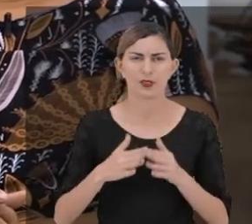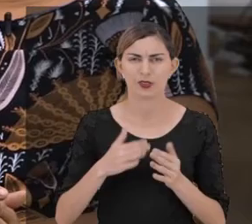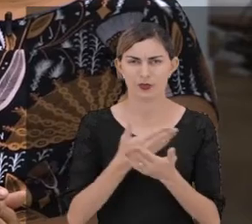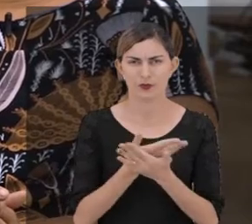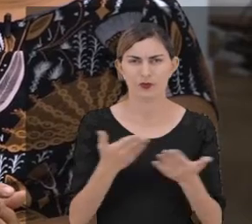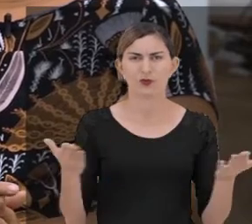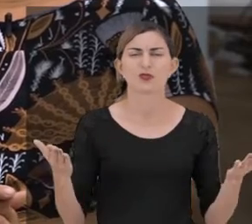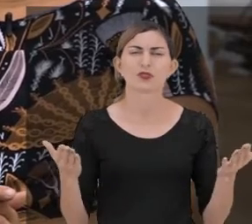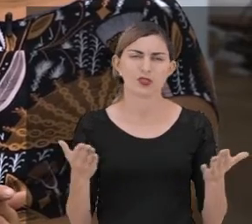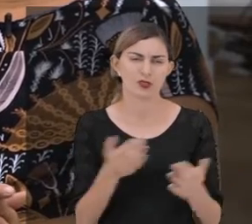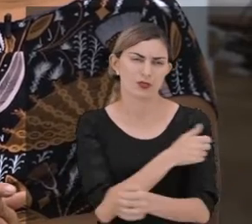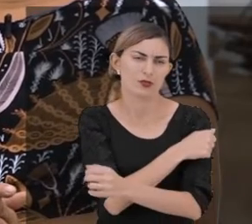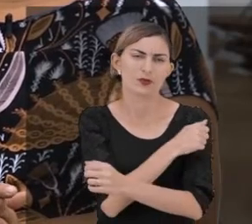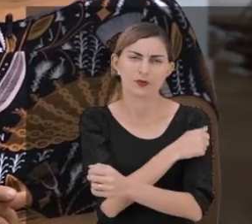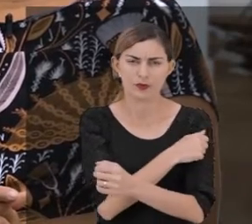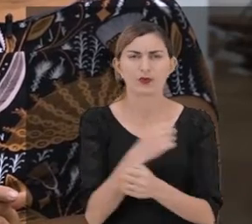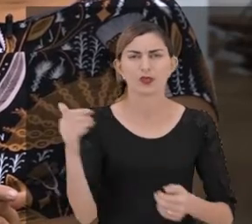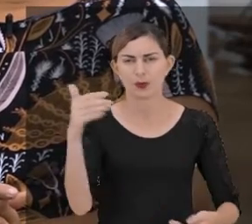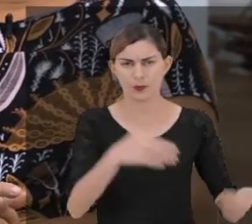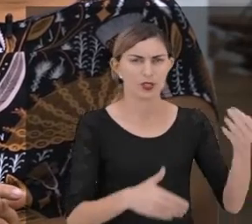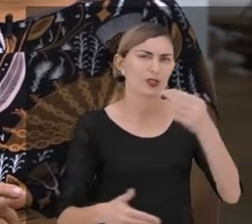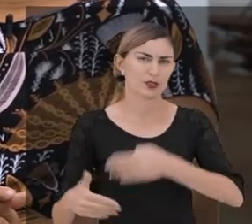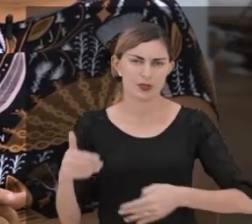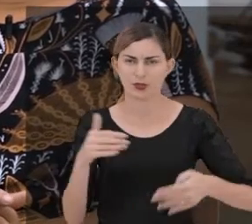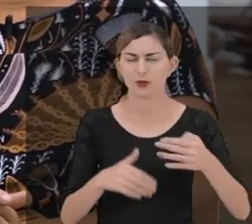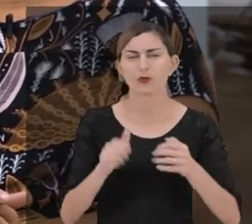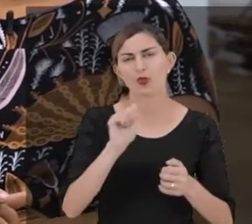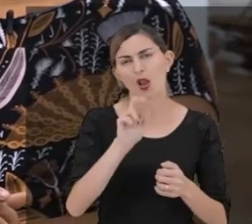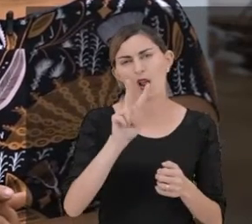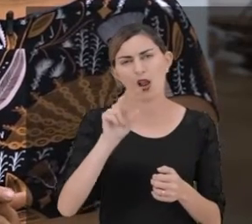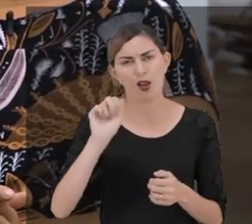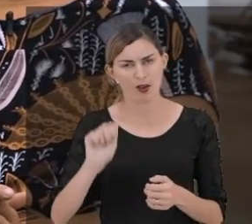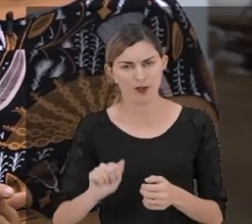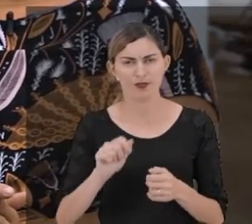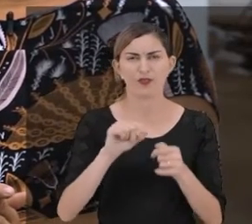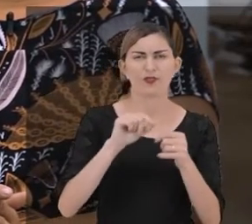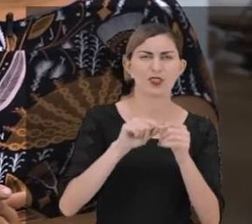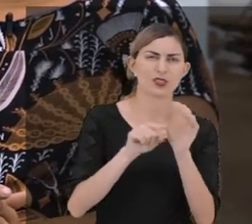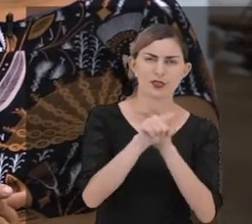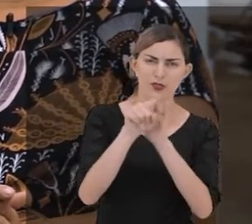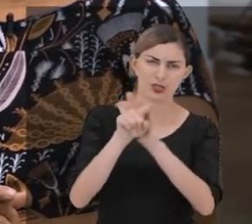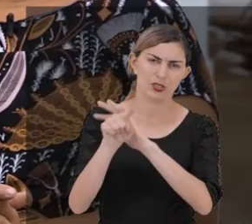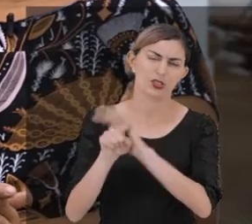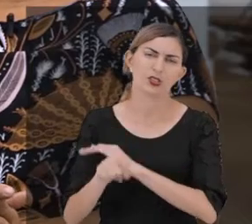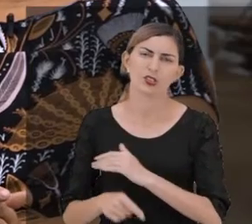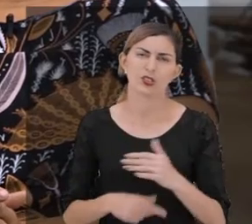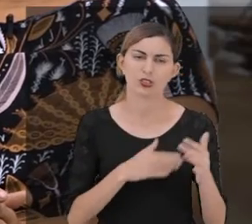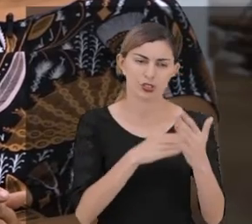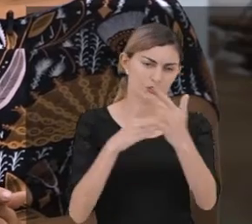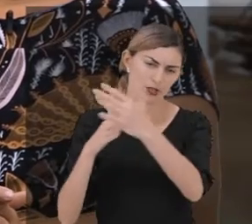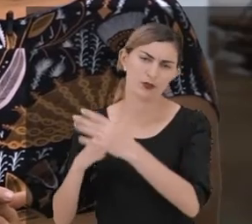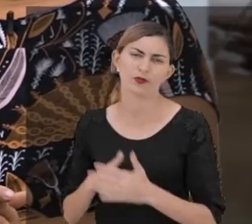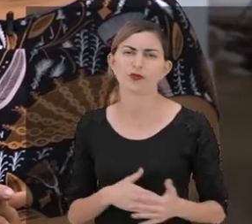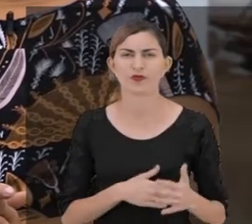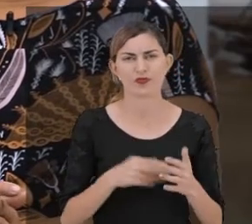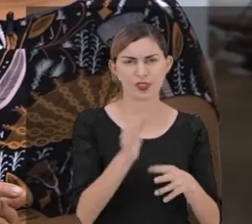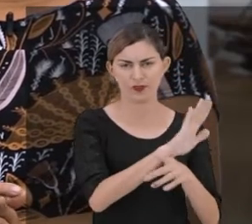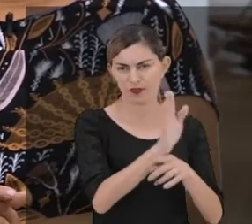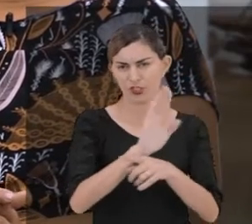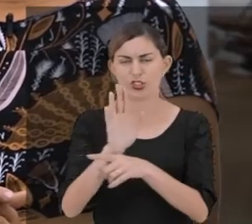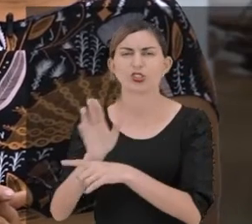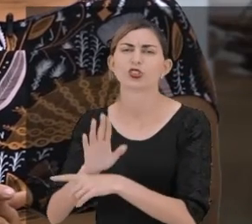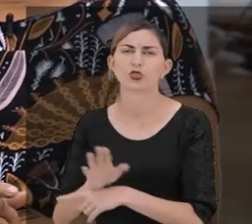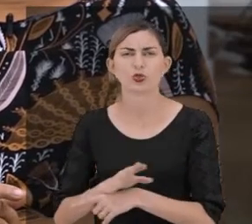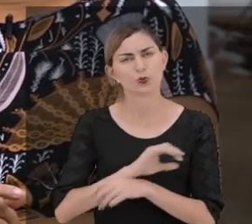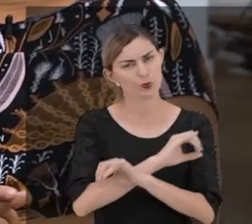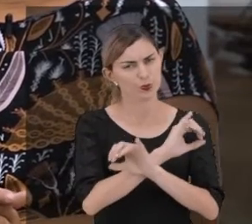vocês, estudantes, por gentileza, que participem do AVA, façam suas questões nos desafios. Os vídeos